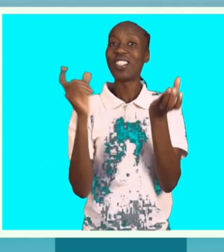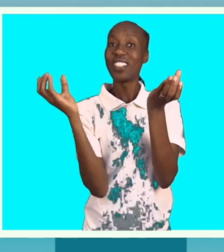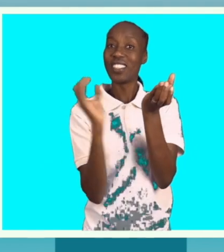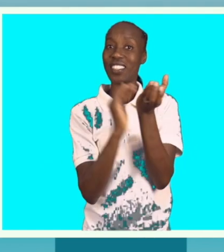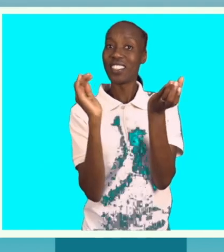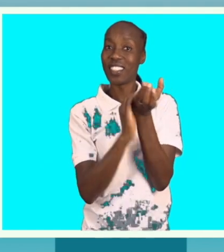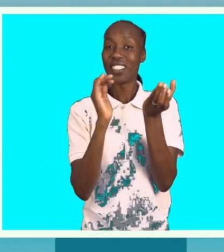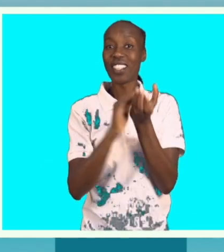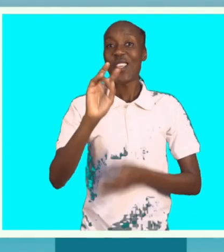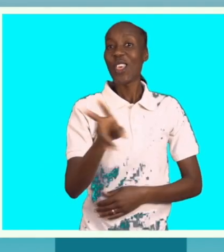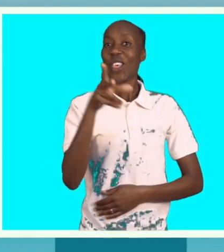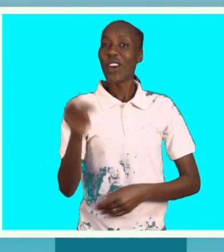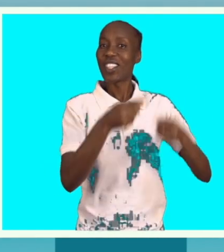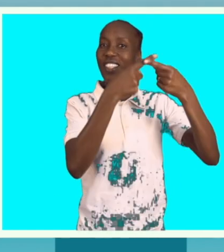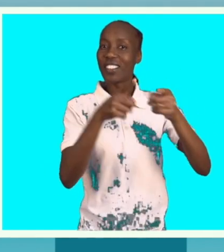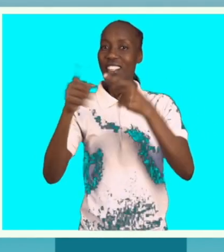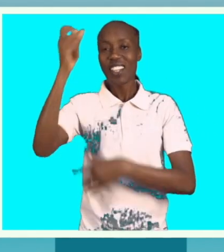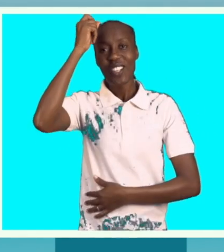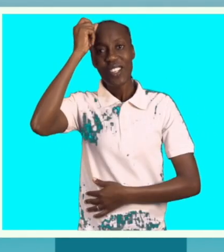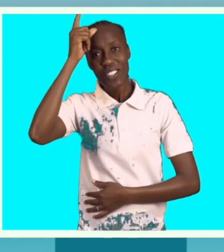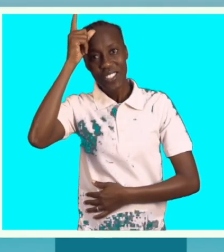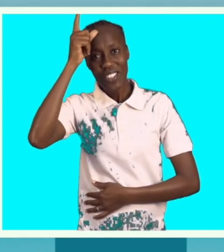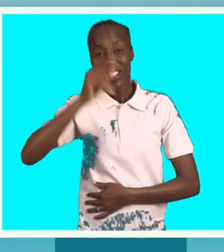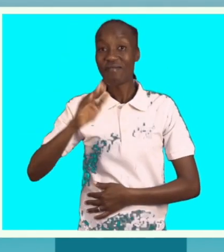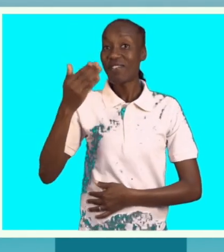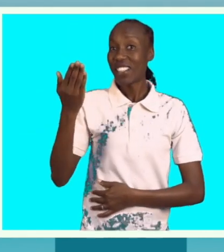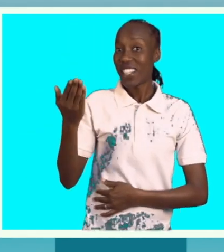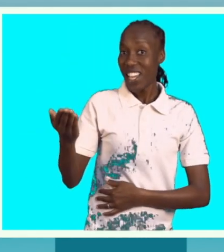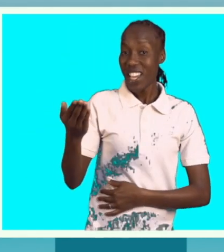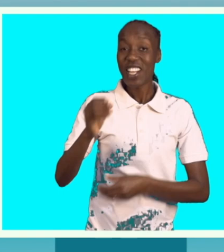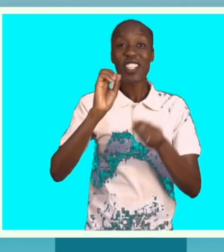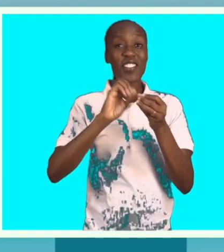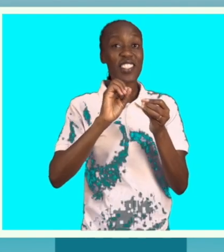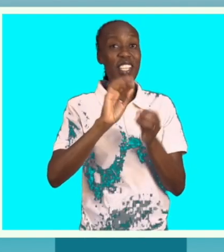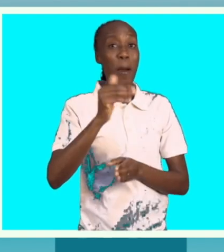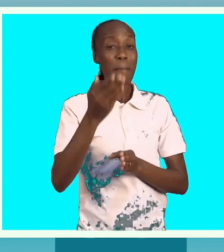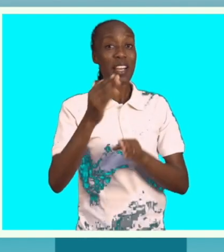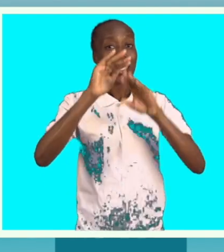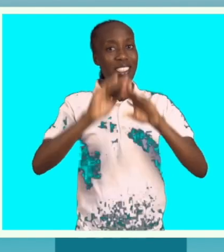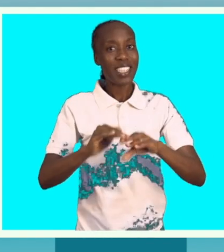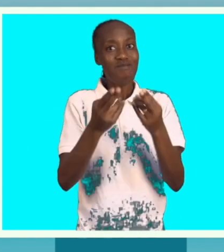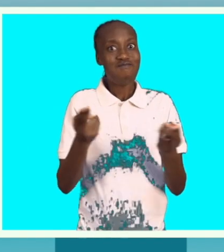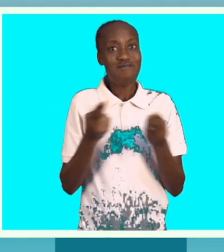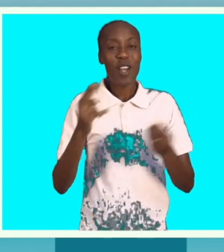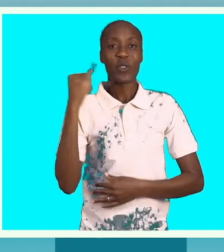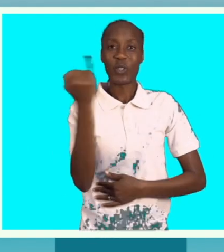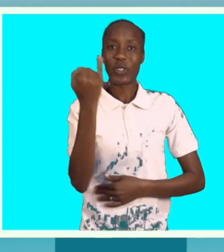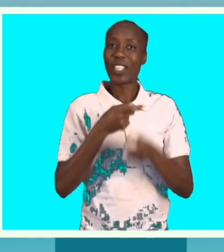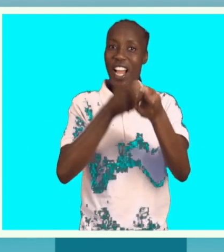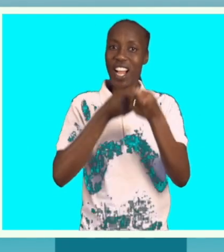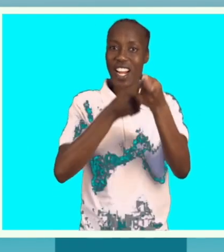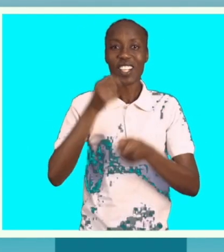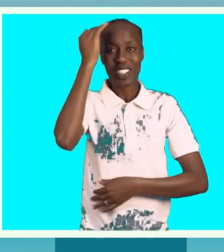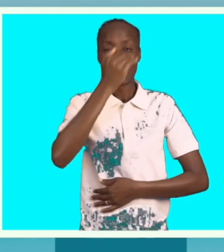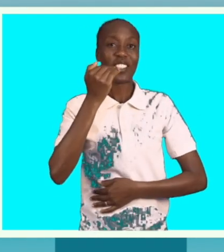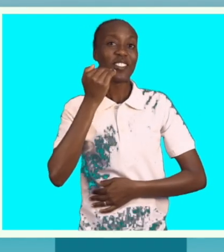dança, cânticos, jogo de cartas, entre outras manifestações culturais, foi a forma que os atletas